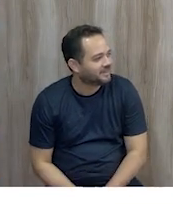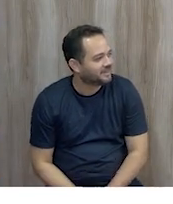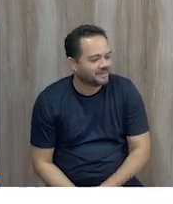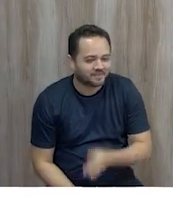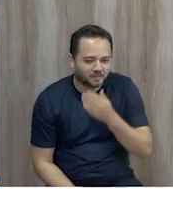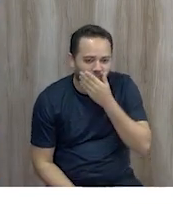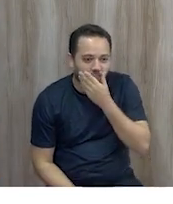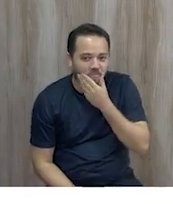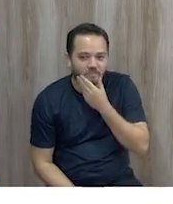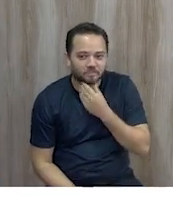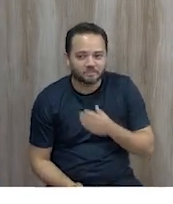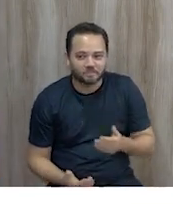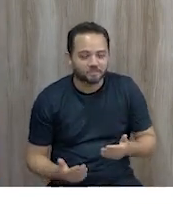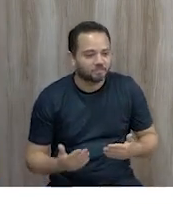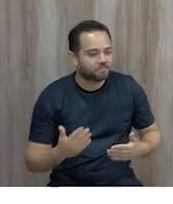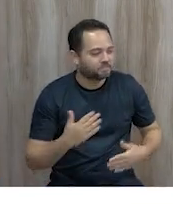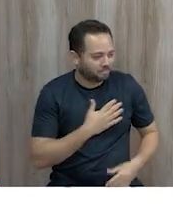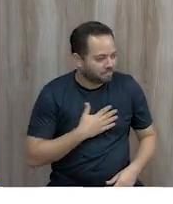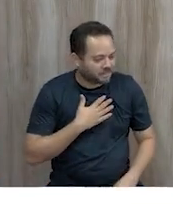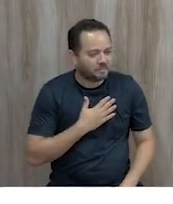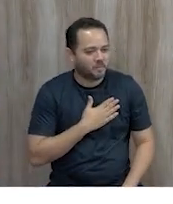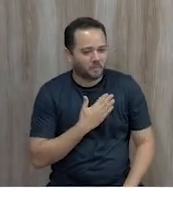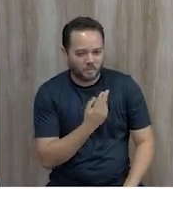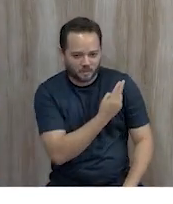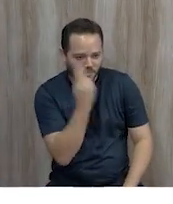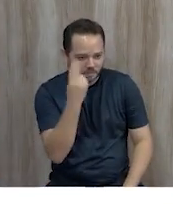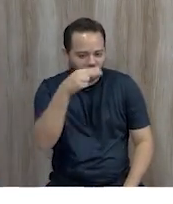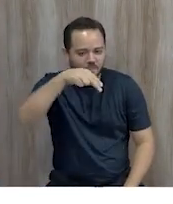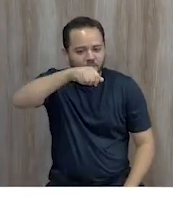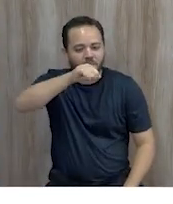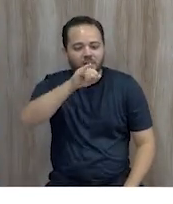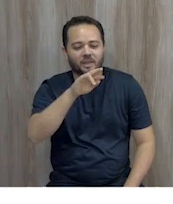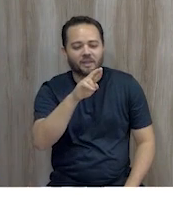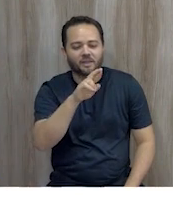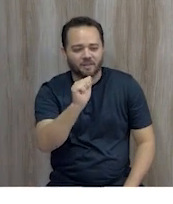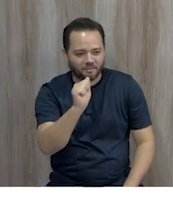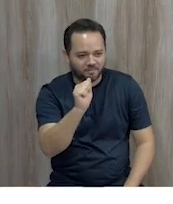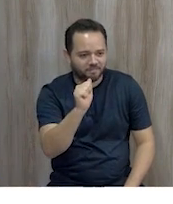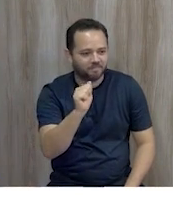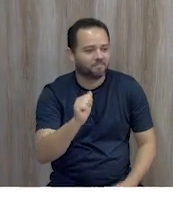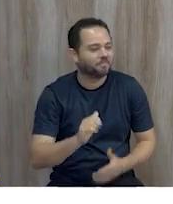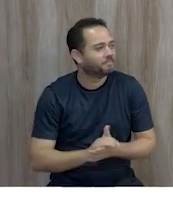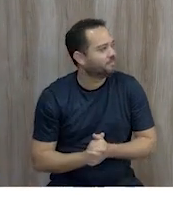Bom, pessoal, prazer. Meu nome é Naira Andere. Vamos só ver aqui se...